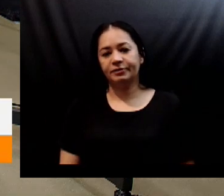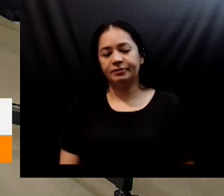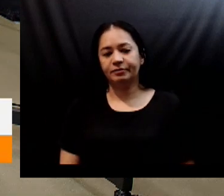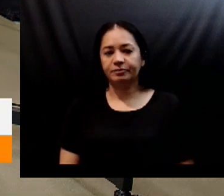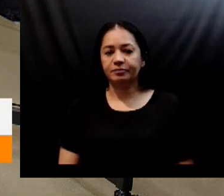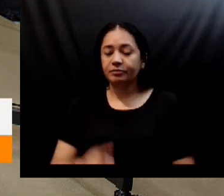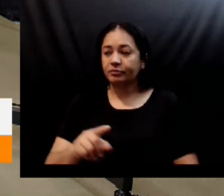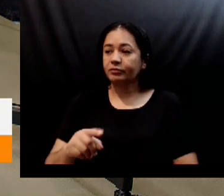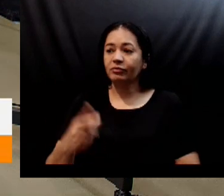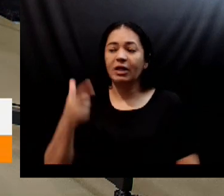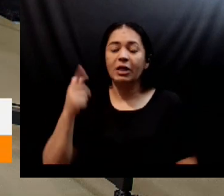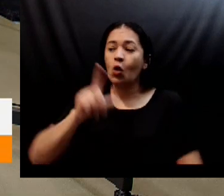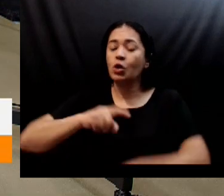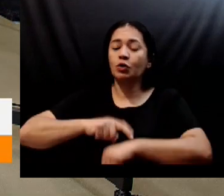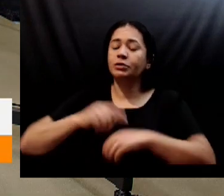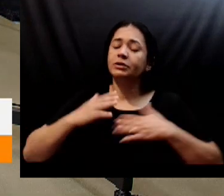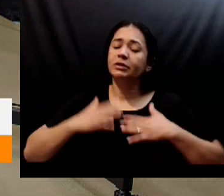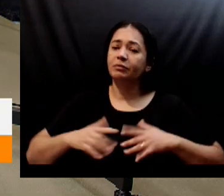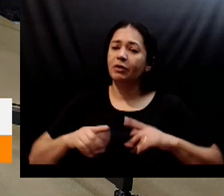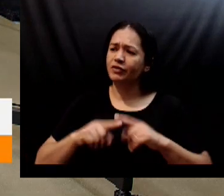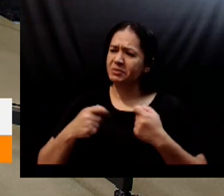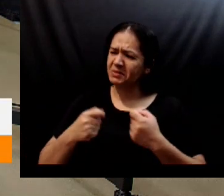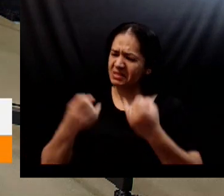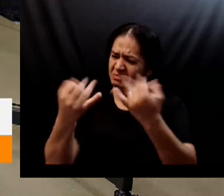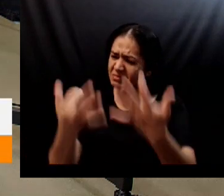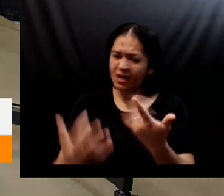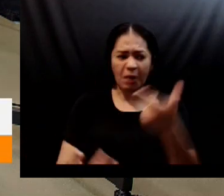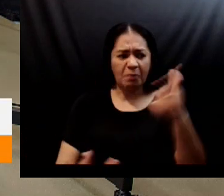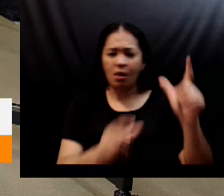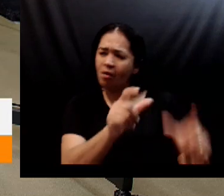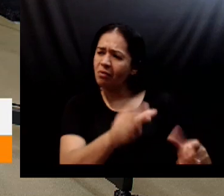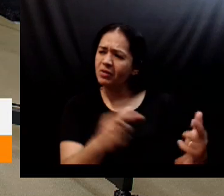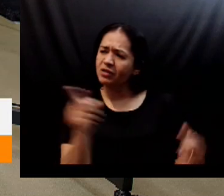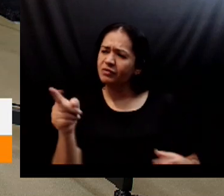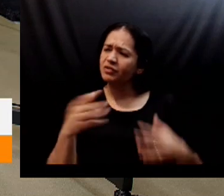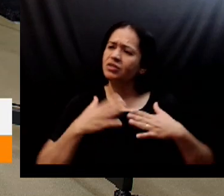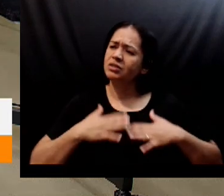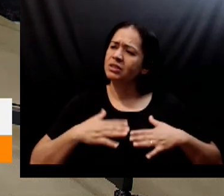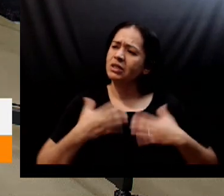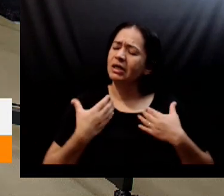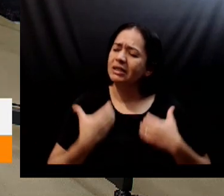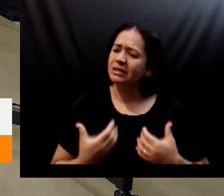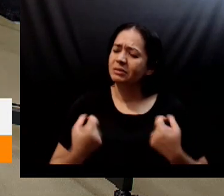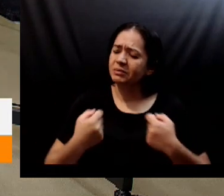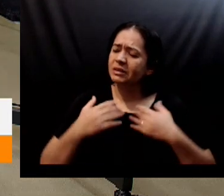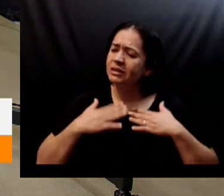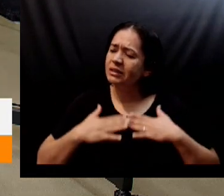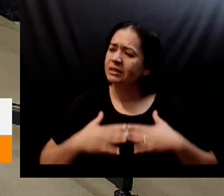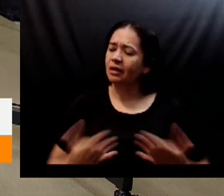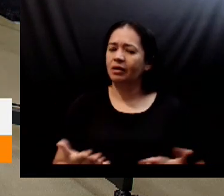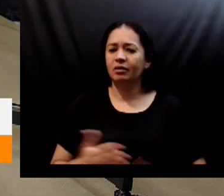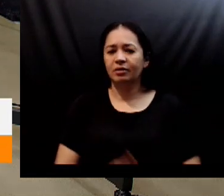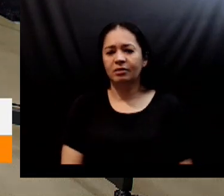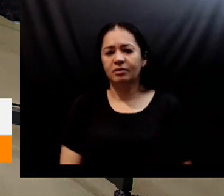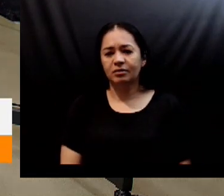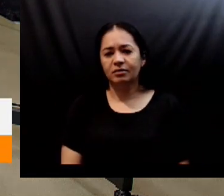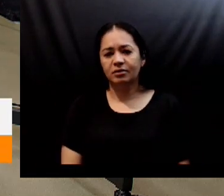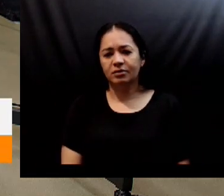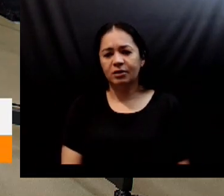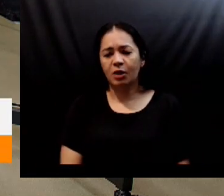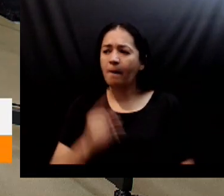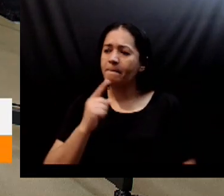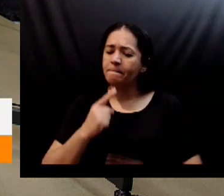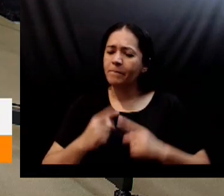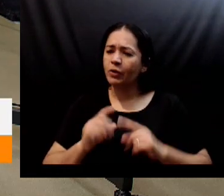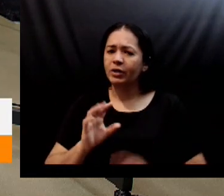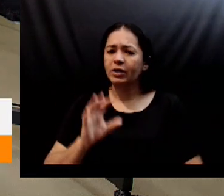ainda precisa justificar para outra pessoa que você está cansado, que você precisa descansar. Por que isso acontece se seria tão